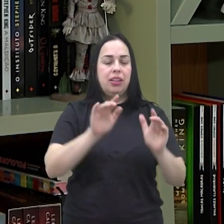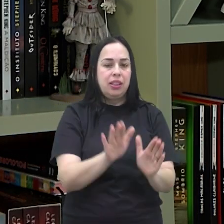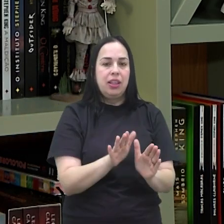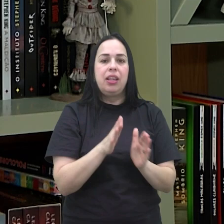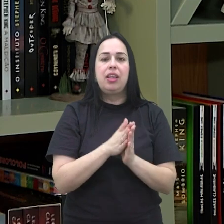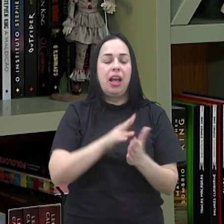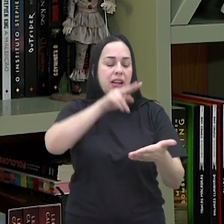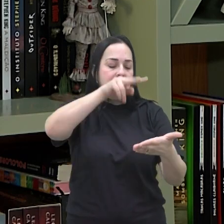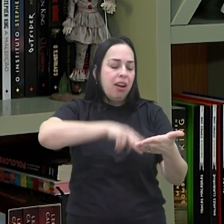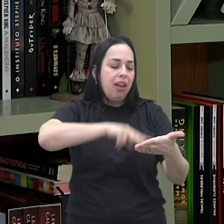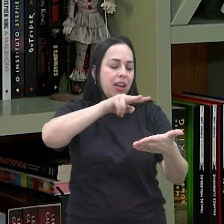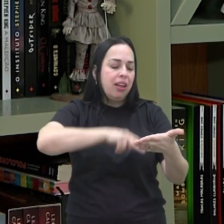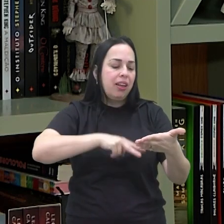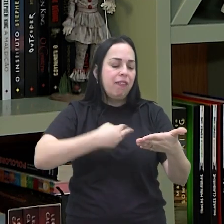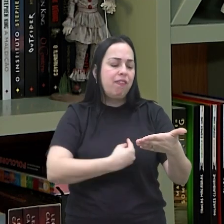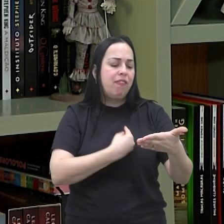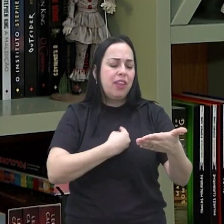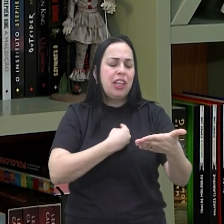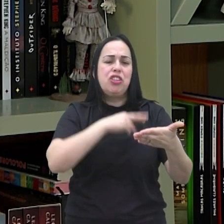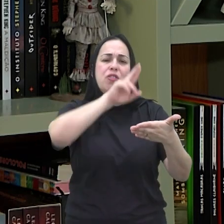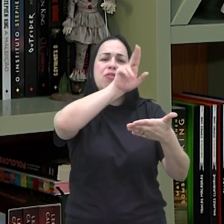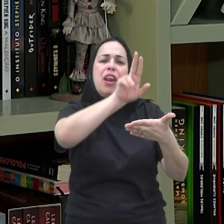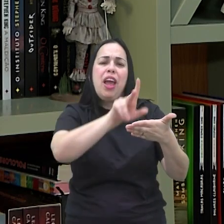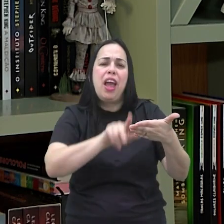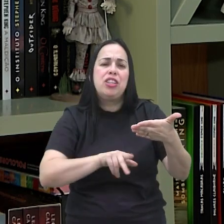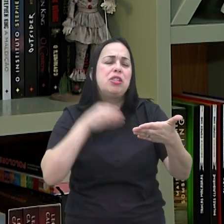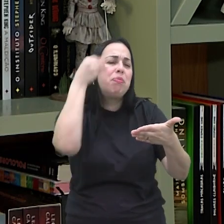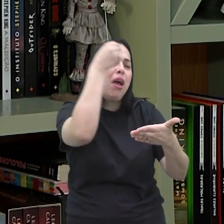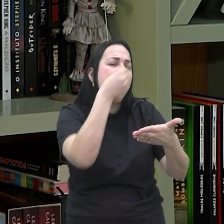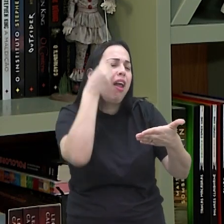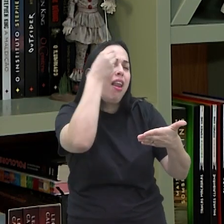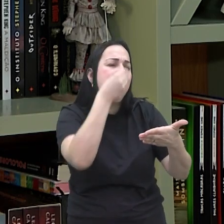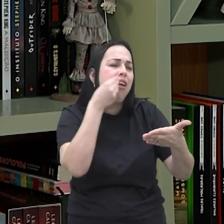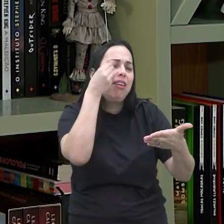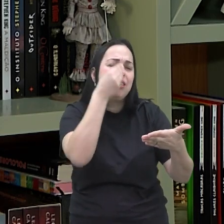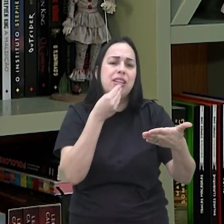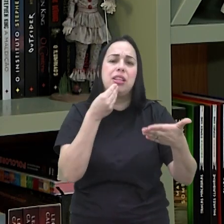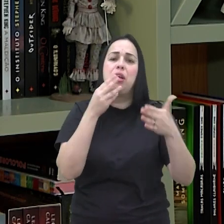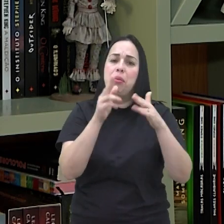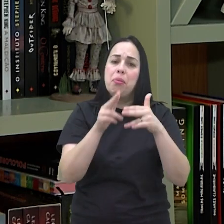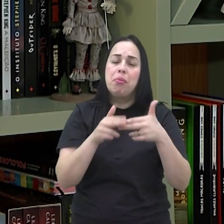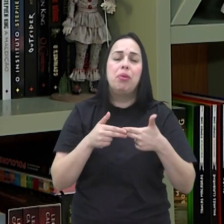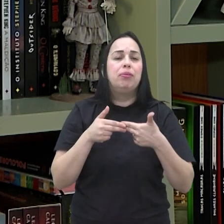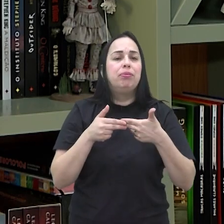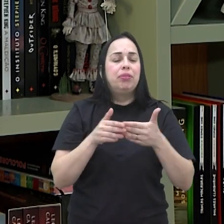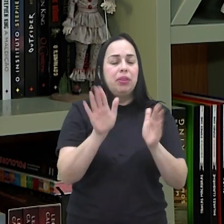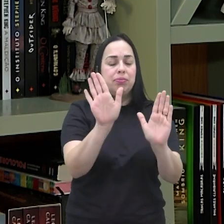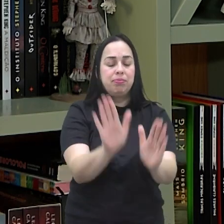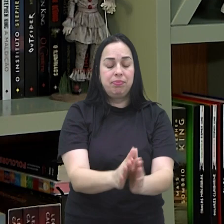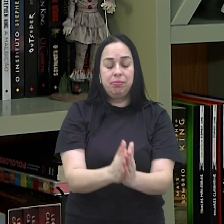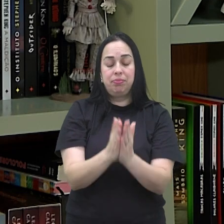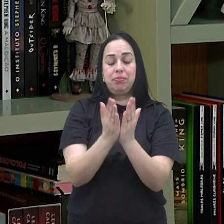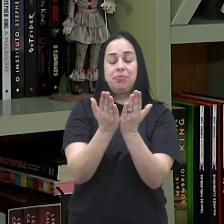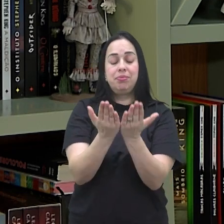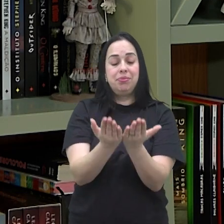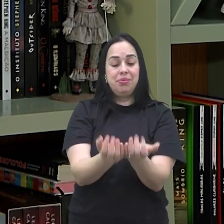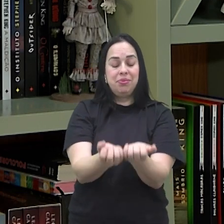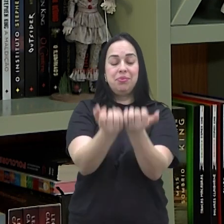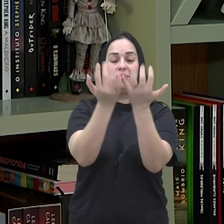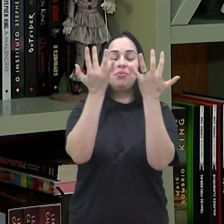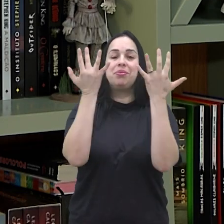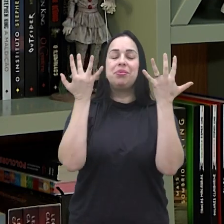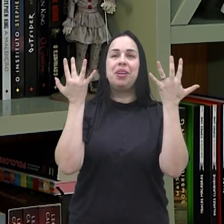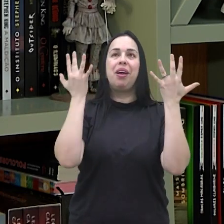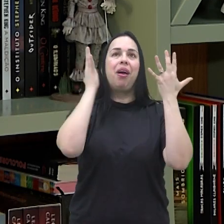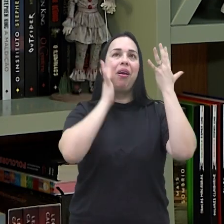1000 vidas antes de morrer e o homem que nunca lê não vive nenhuma, né? Então eu acho que é um pouco disso, é você sair um pouco do seu mundinho